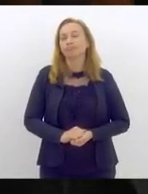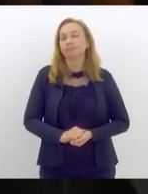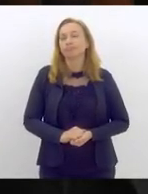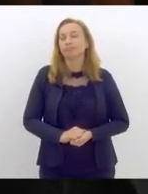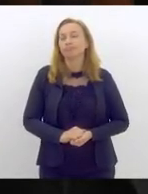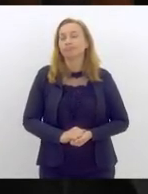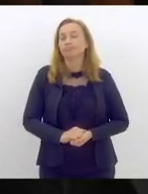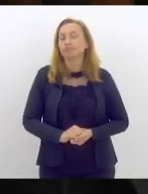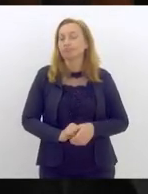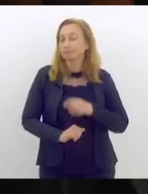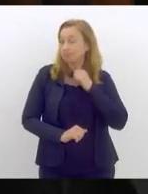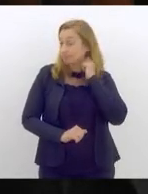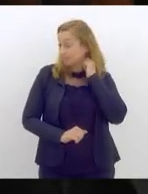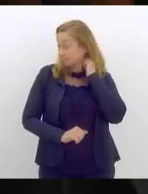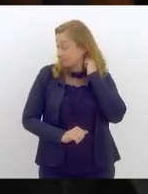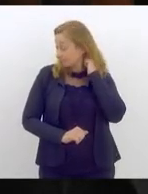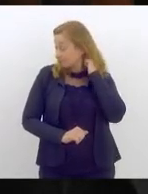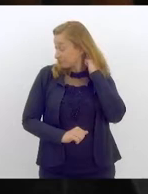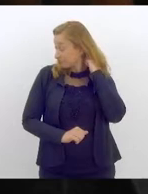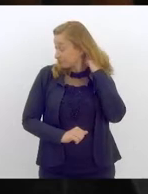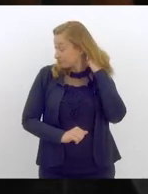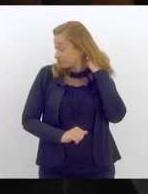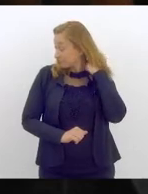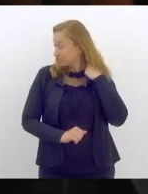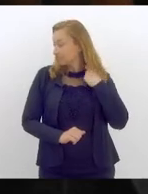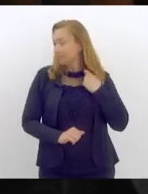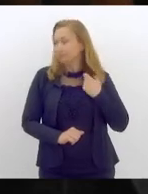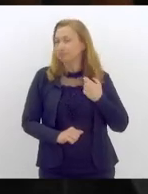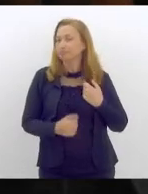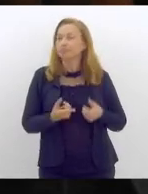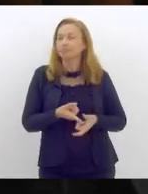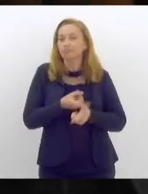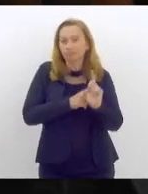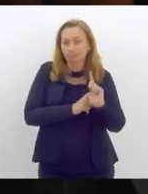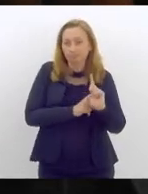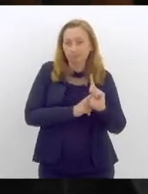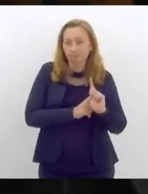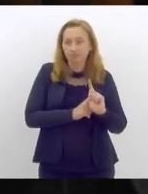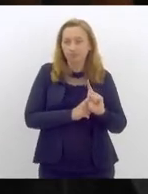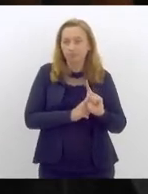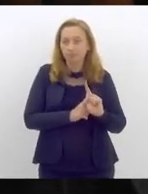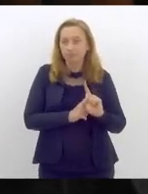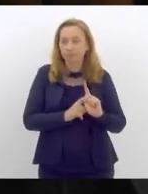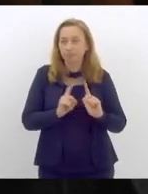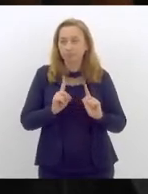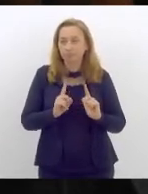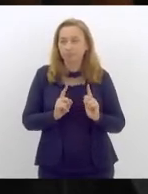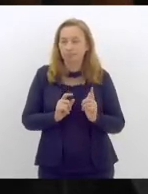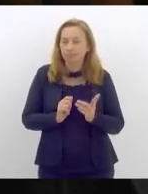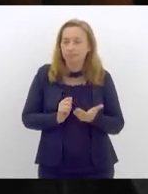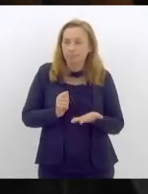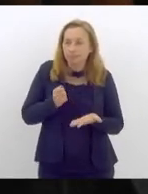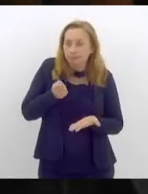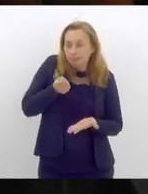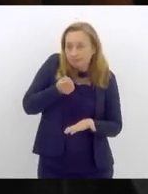E aí está dívida que deixaria de ser paga amortização